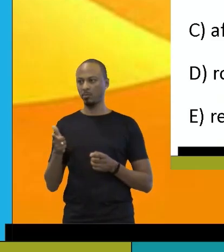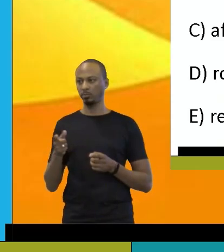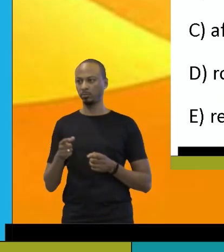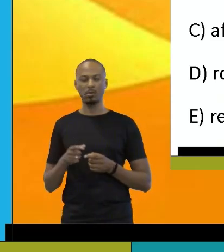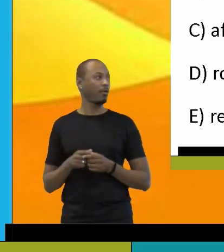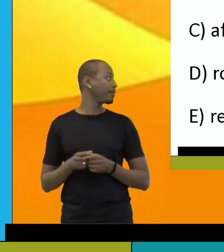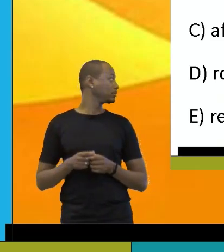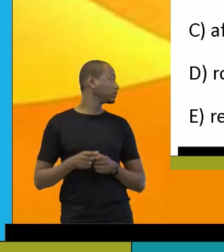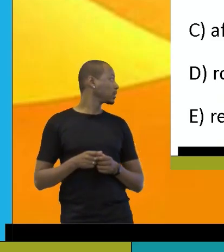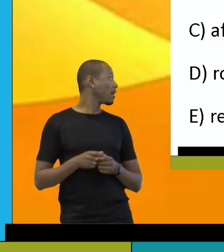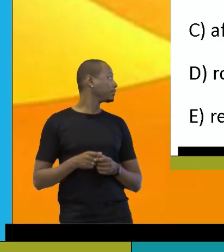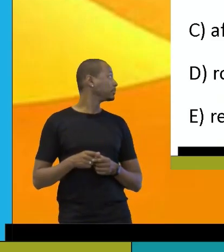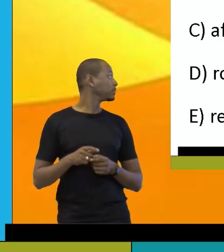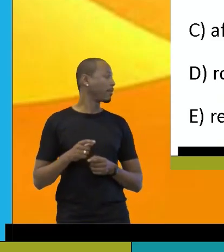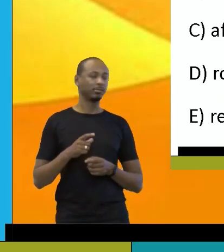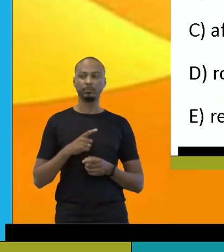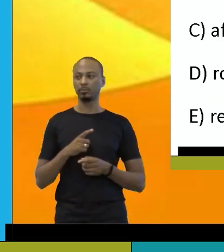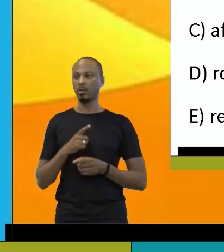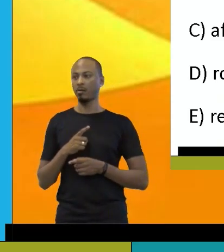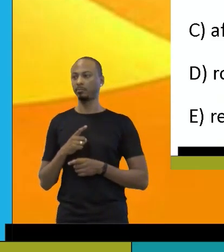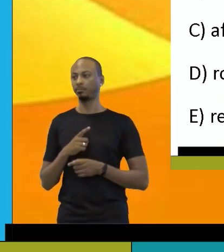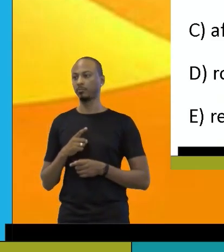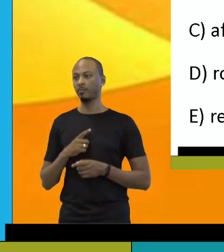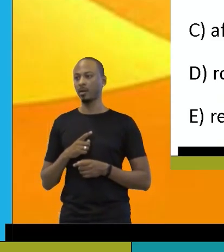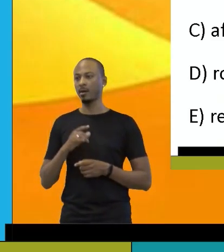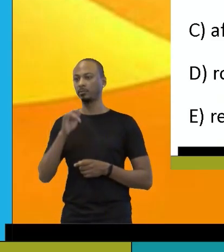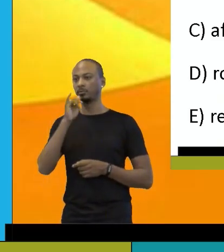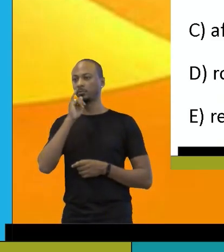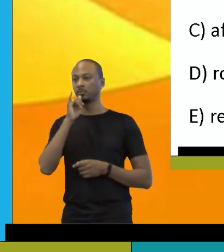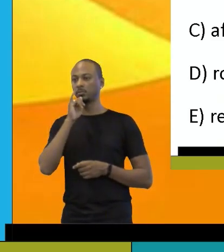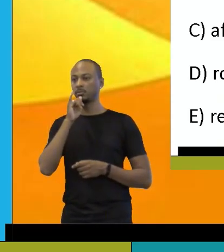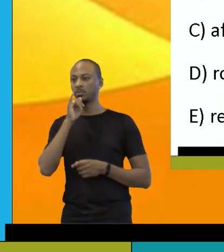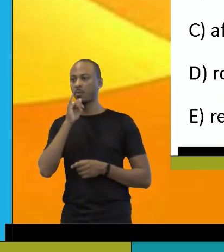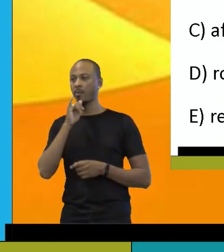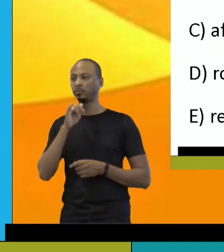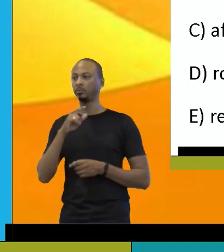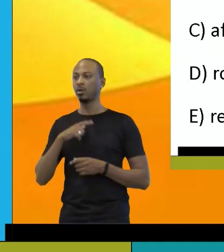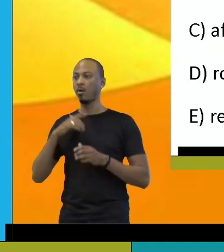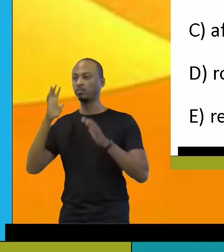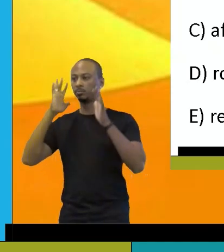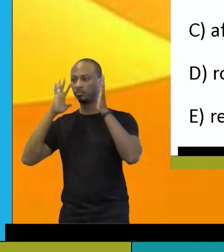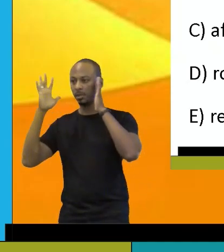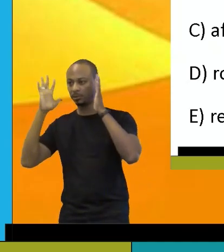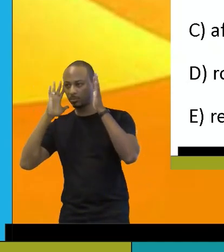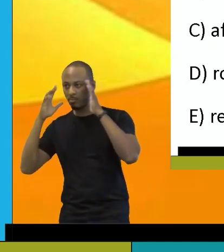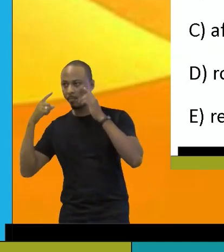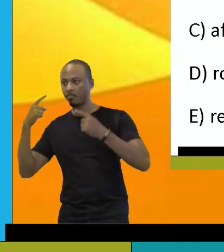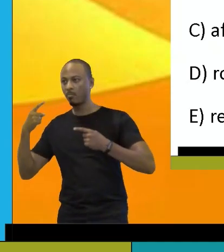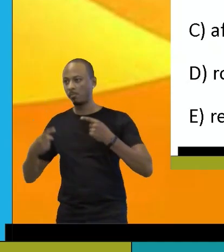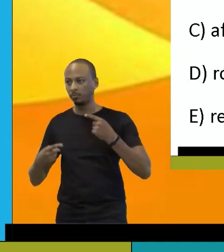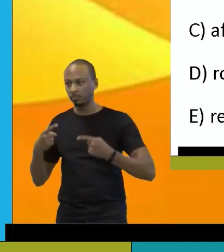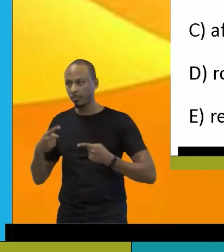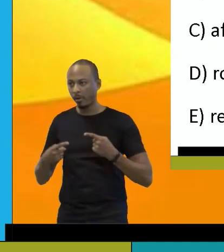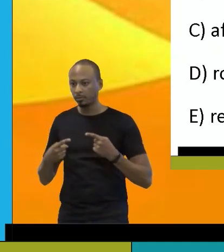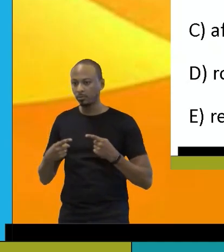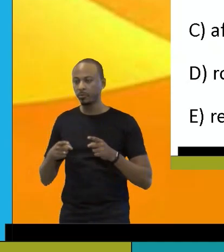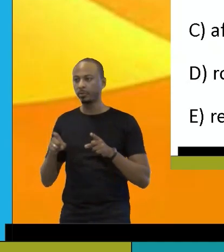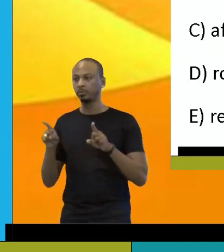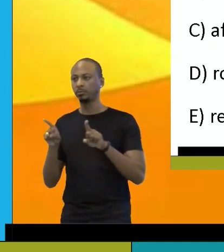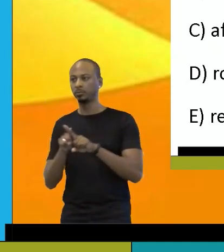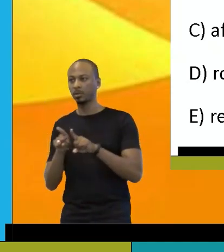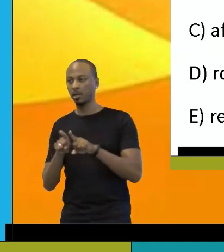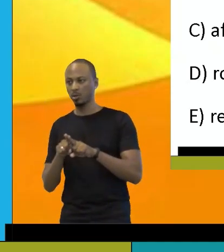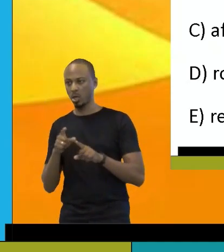autor demonstra o vínculo entre o seu pensamento político e o humanismo